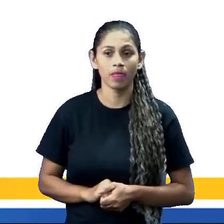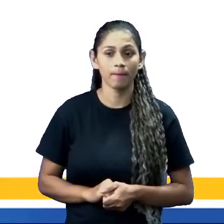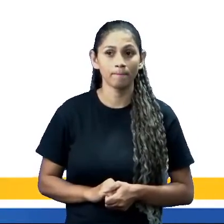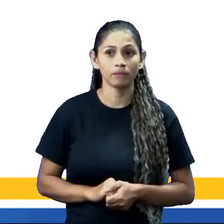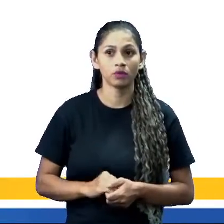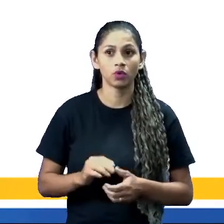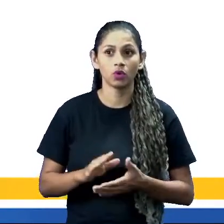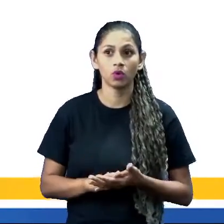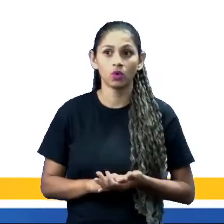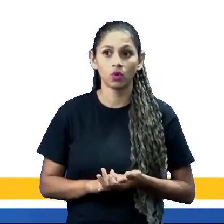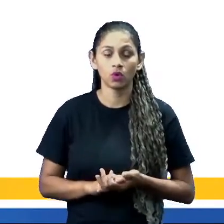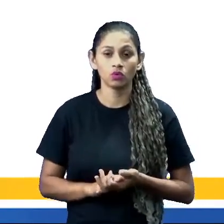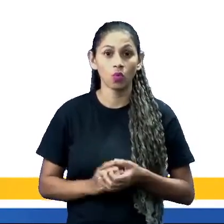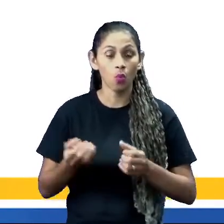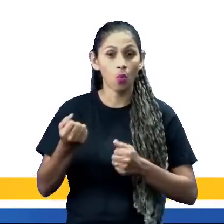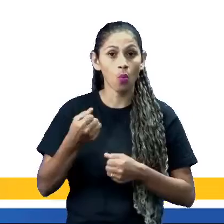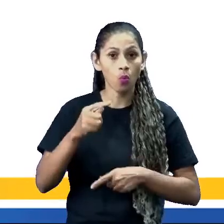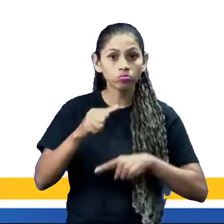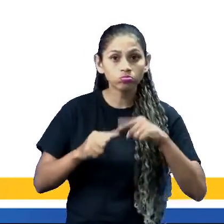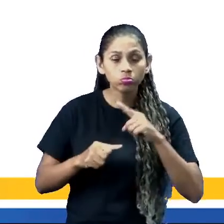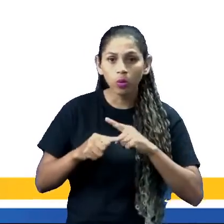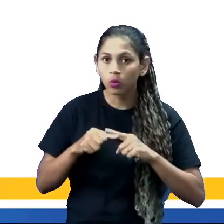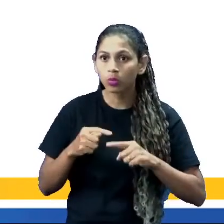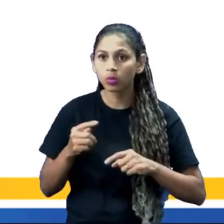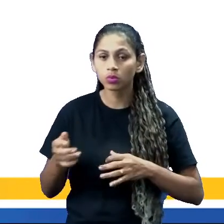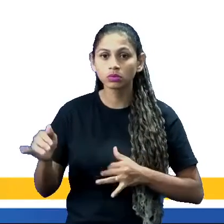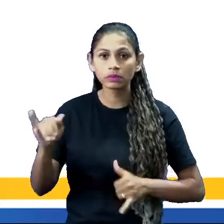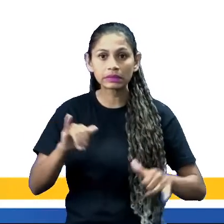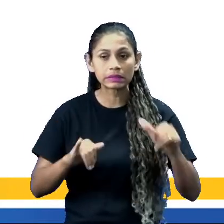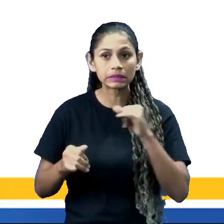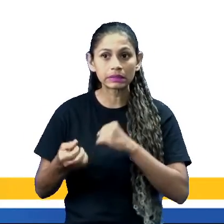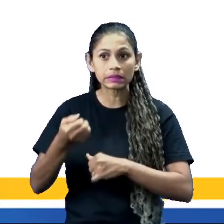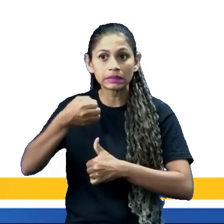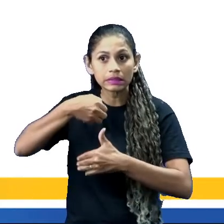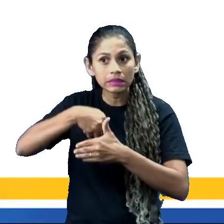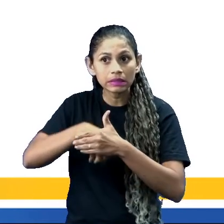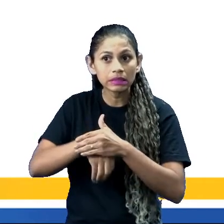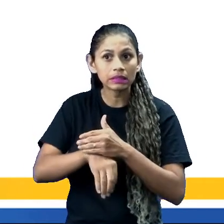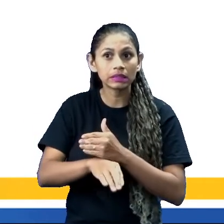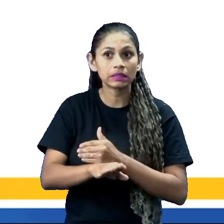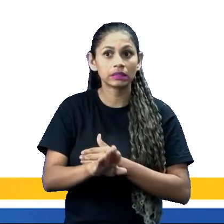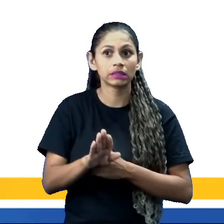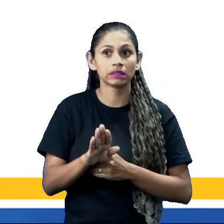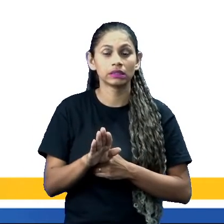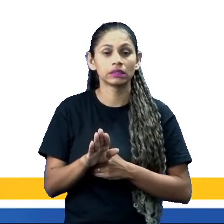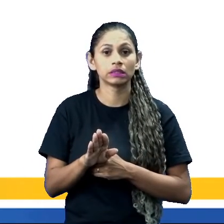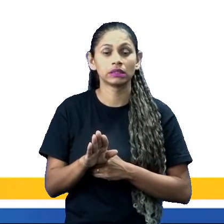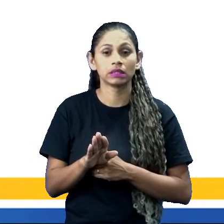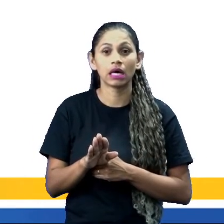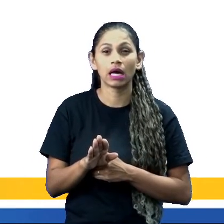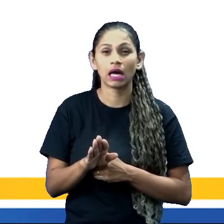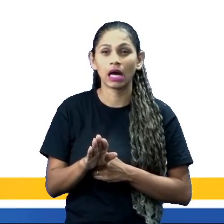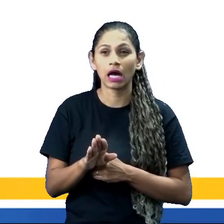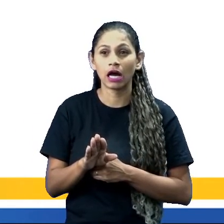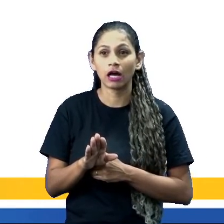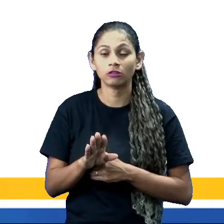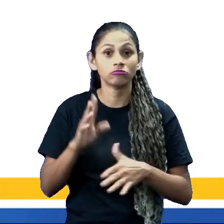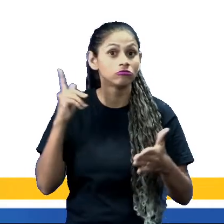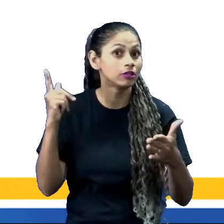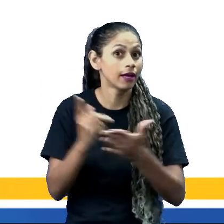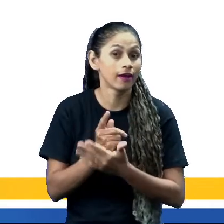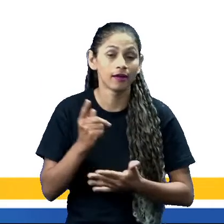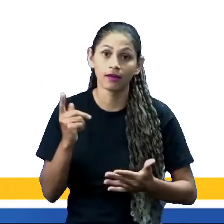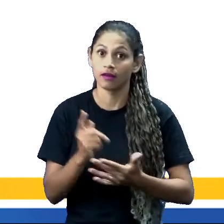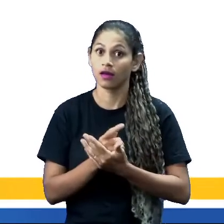de forma incorreta durante 6 anos. Olha só que loucura, gente. E aí deve ter tido algum tipo de